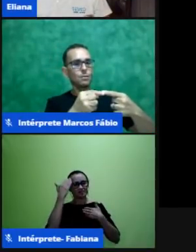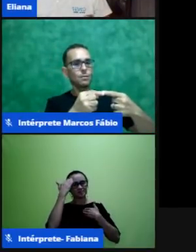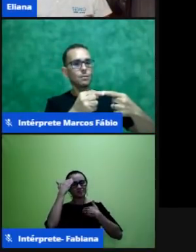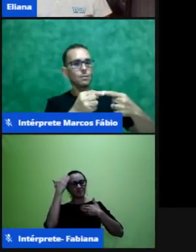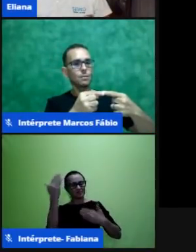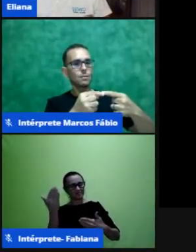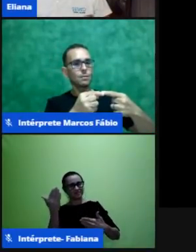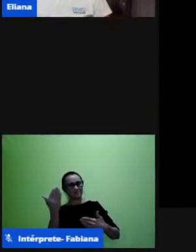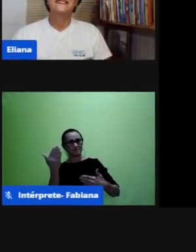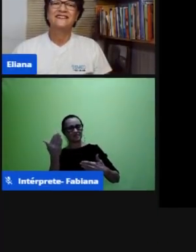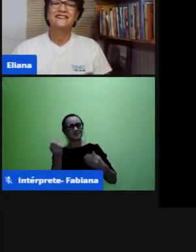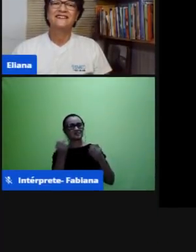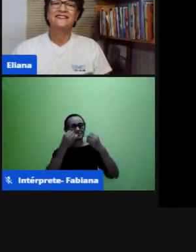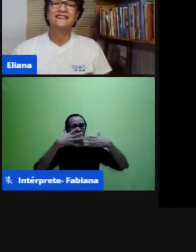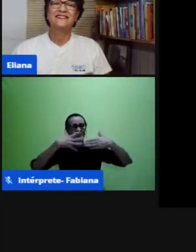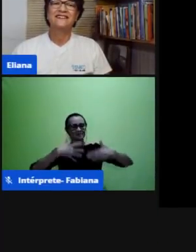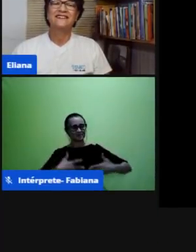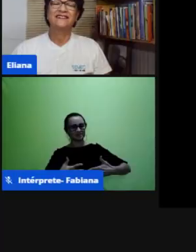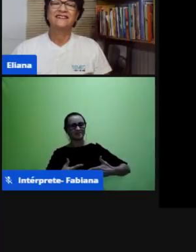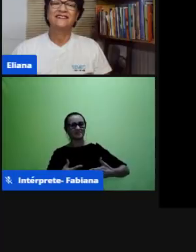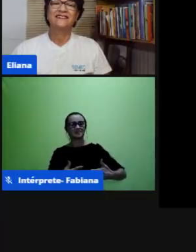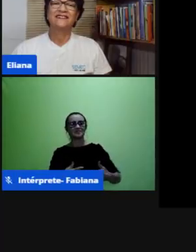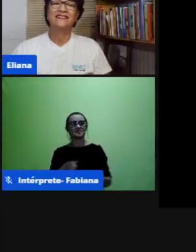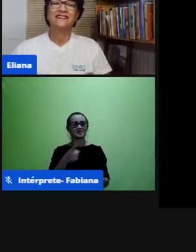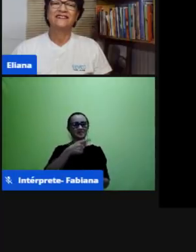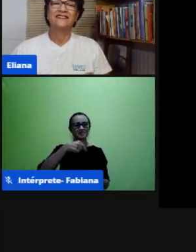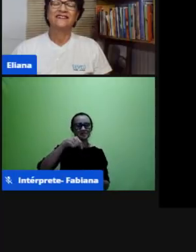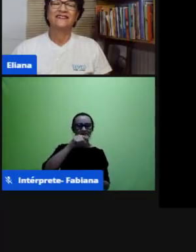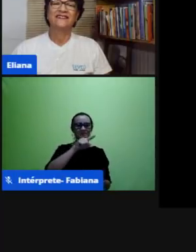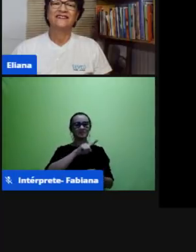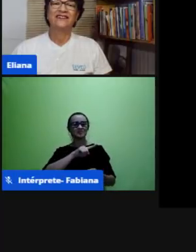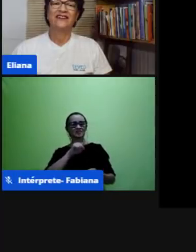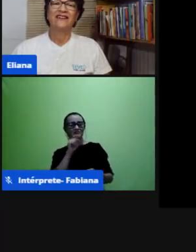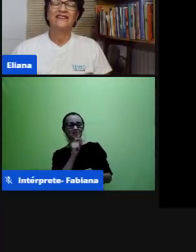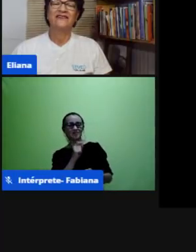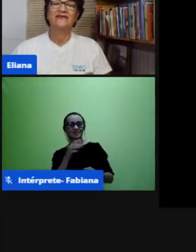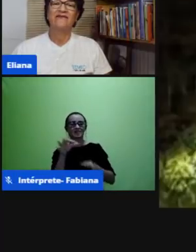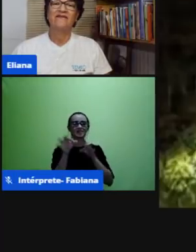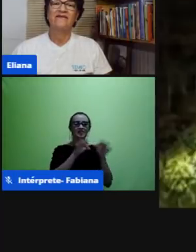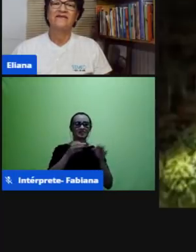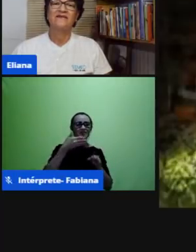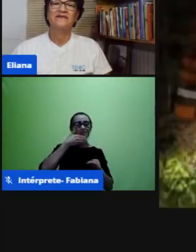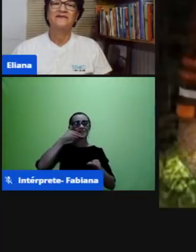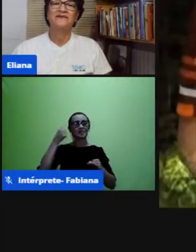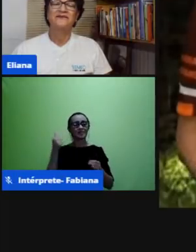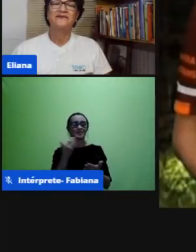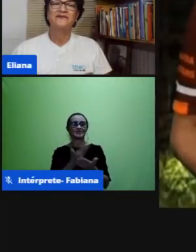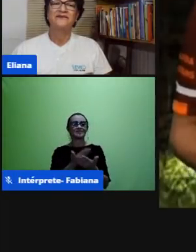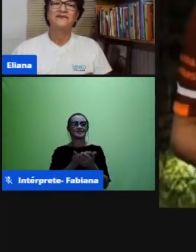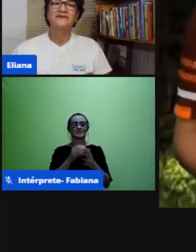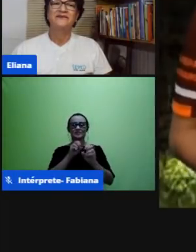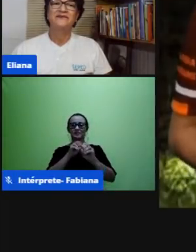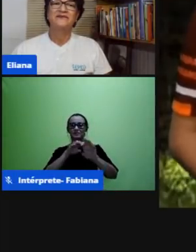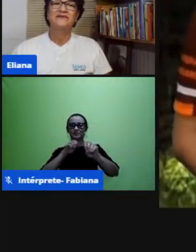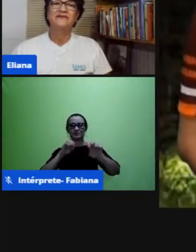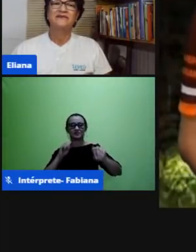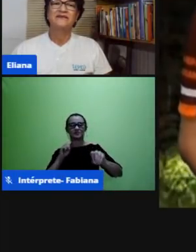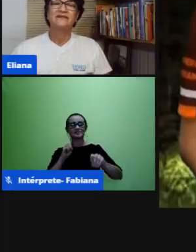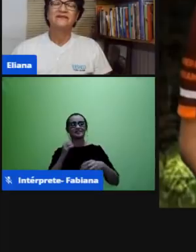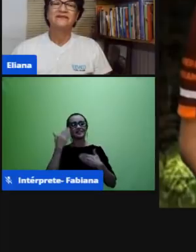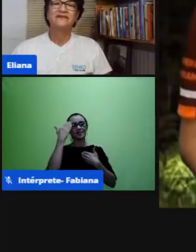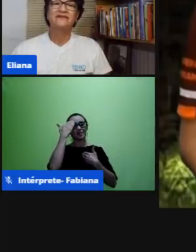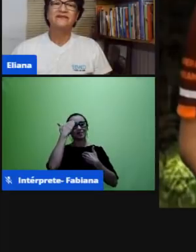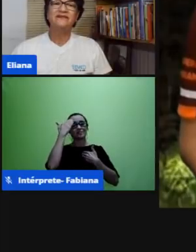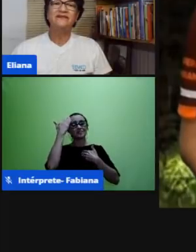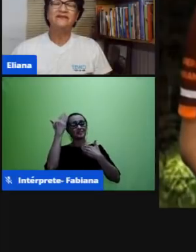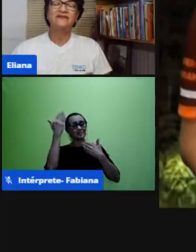assistindo e pretendem dinamizar um pouquinho mais as aulas nesse ensino remoto. Muito obrigado,